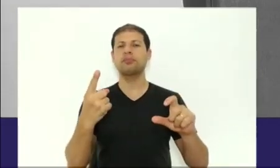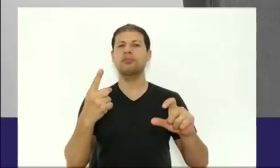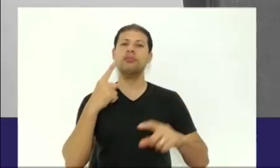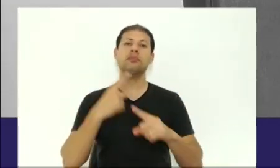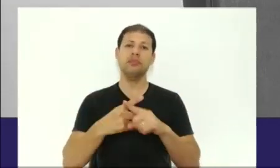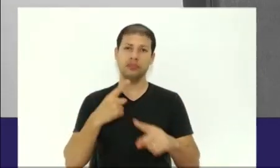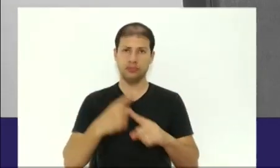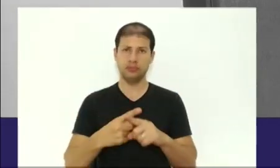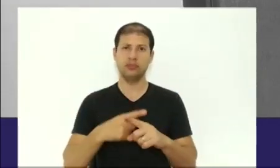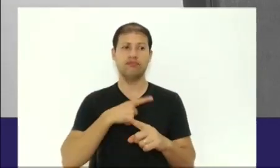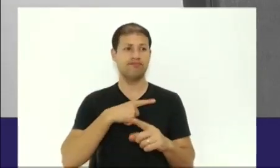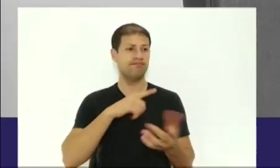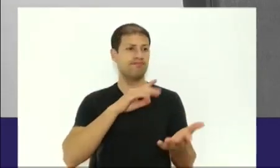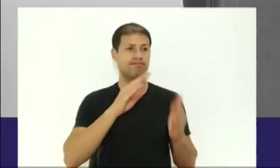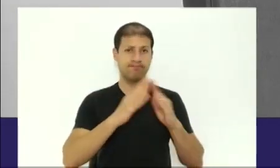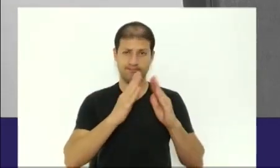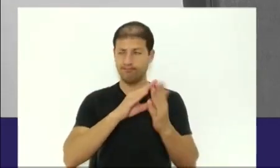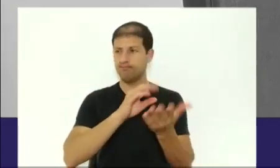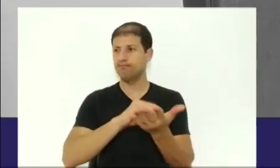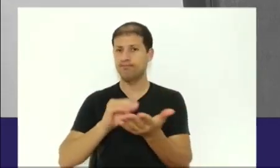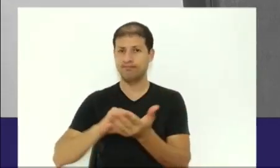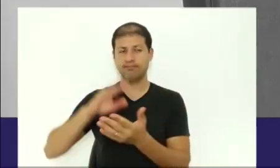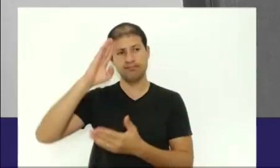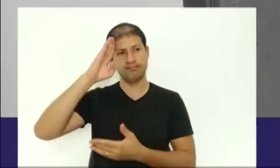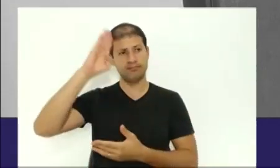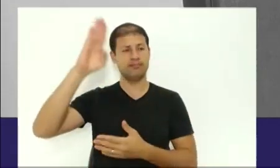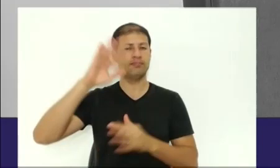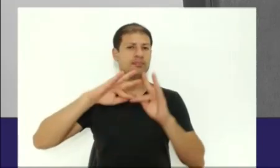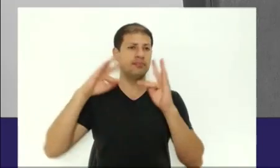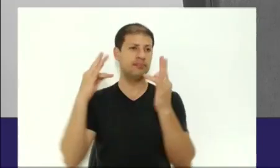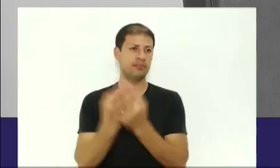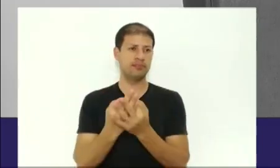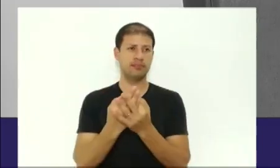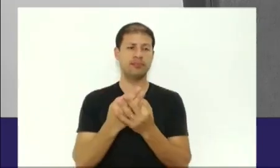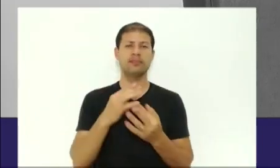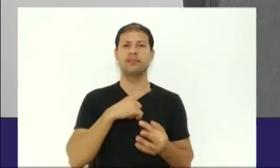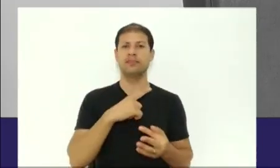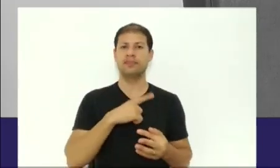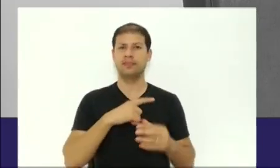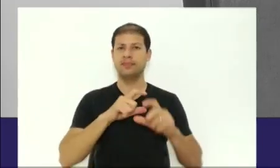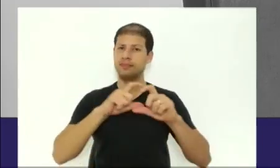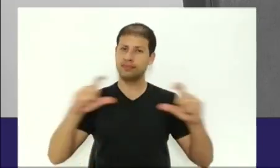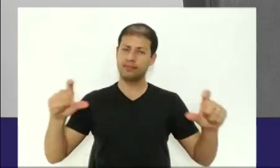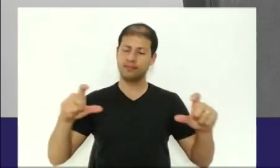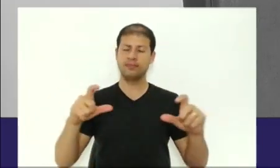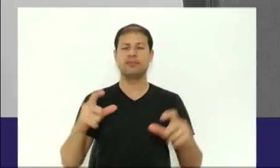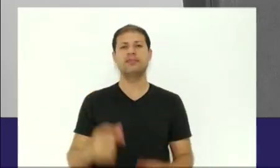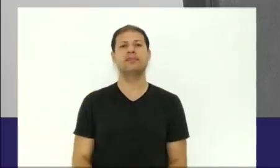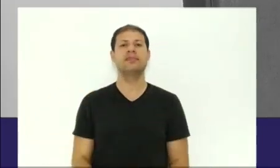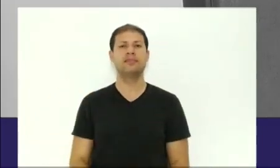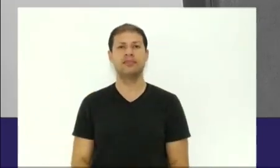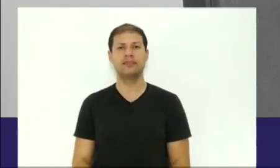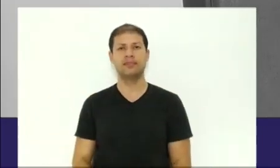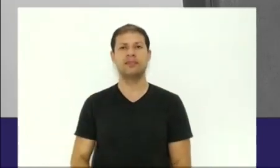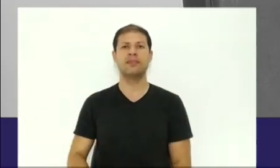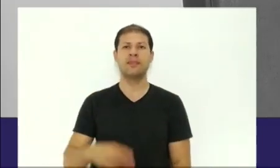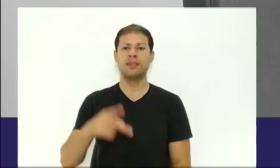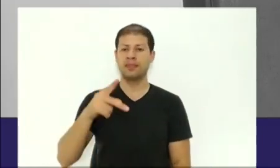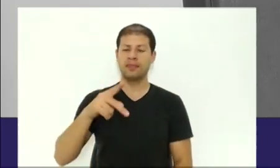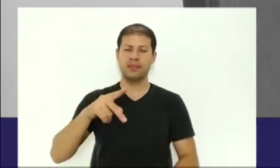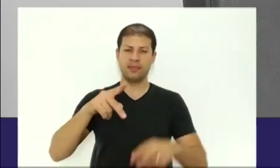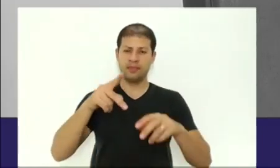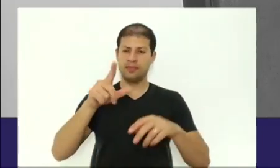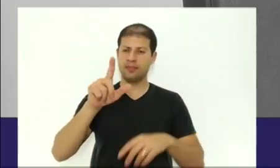déficit habitacional, principalmente entre as famílias que se enquadram nessa faixa de renda. Plenário, vereador